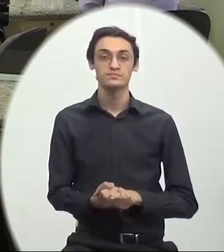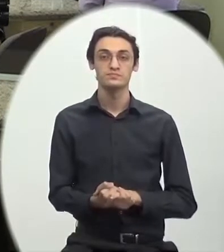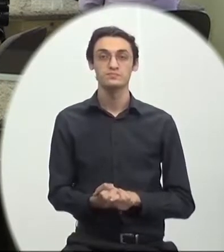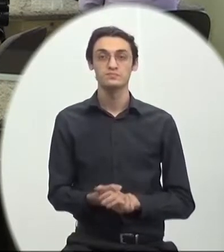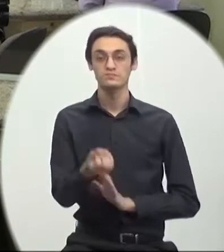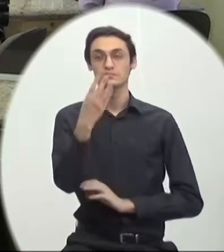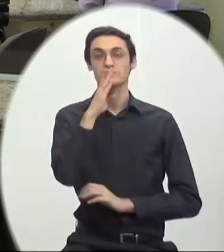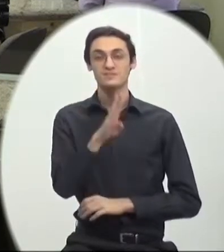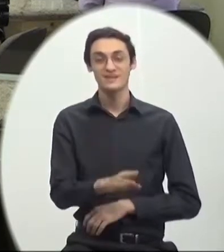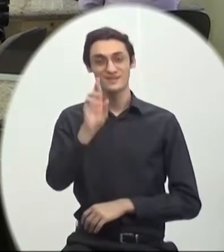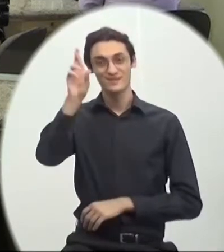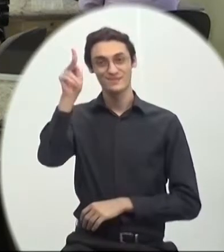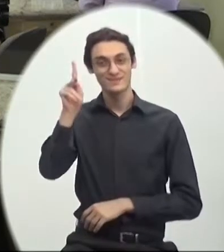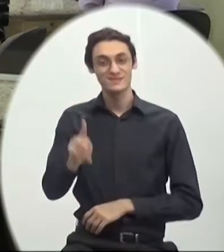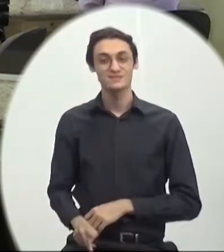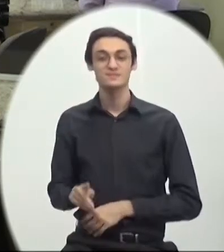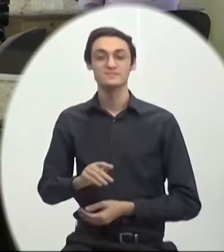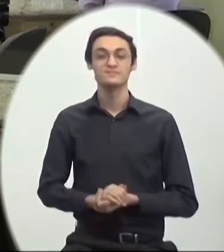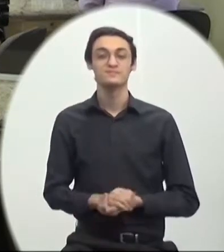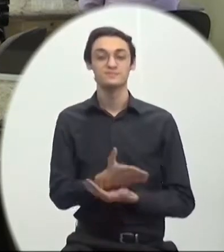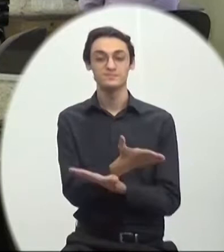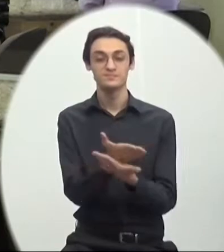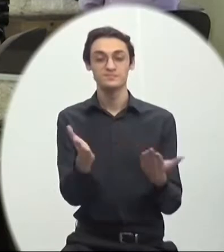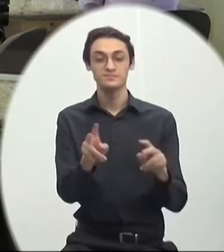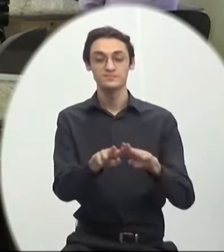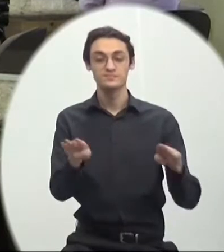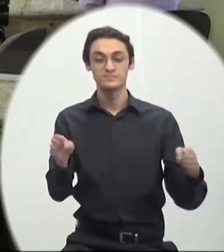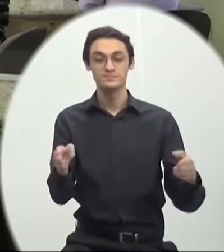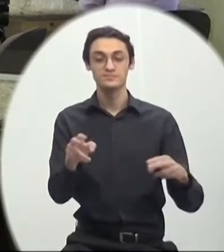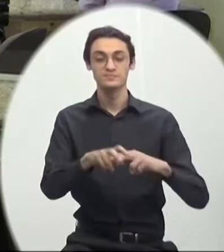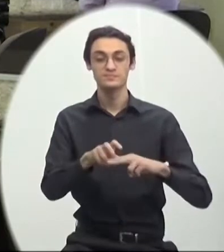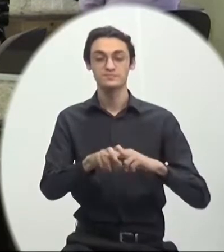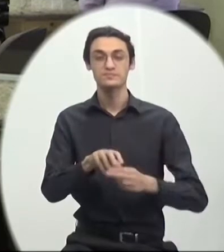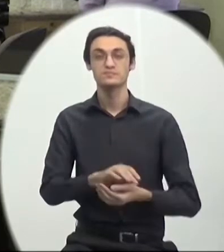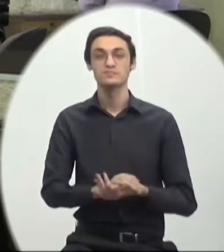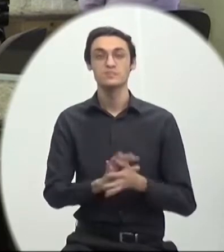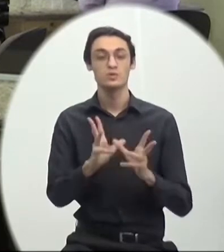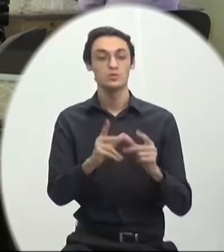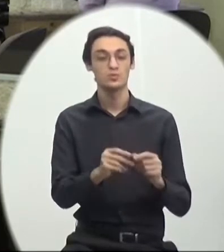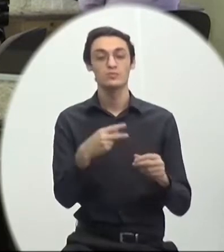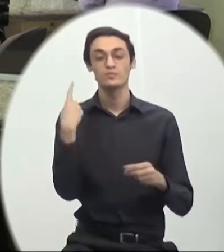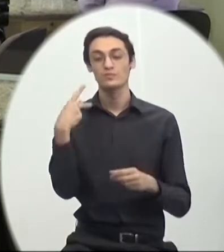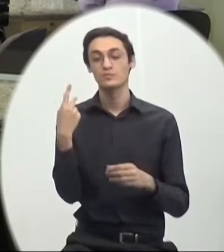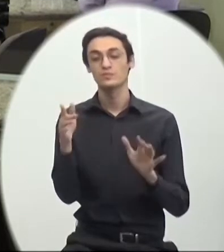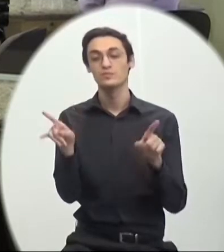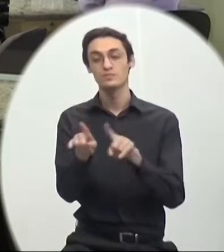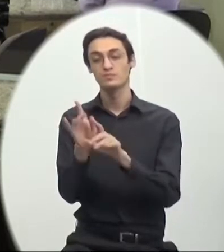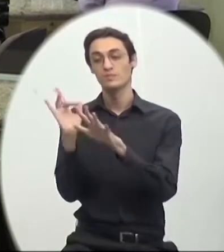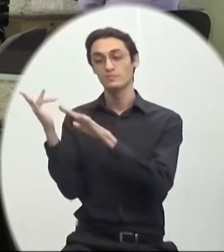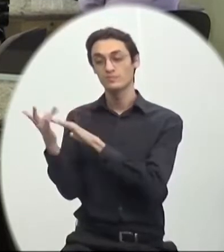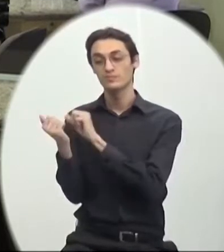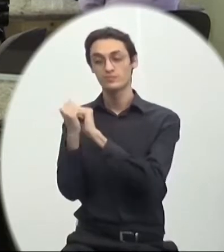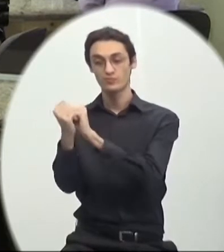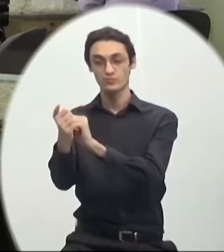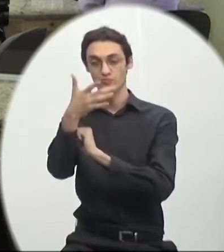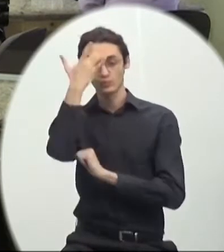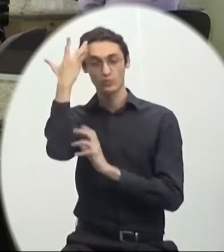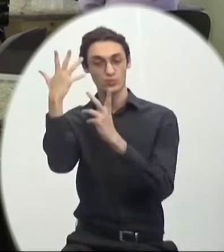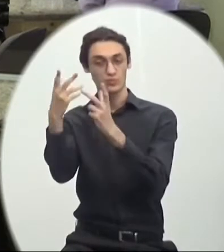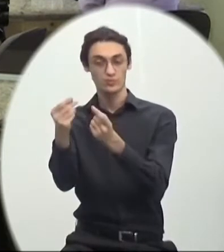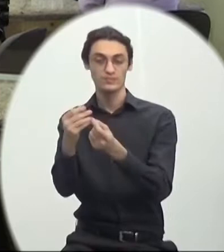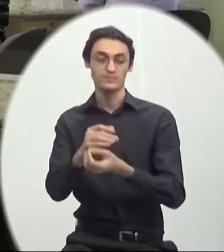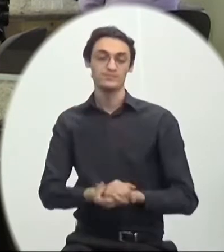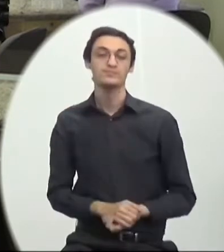Obrigado. Boa tarde, senhor presidente, membros da mesa, vereadoras, vereadores, todos que nos acompanham pelas redes sociais.